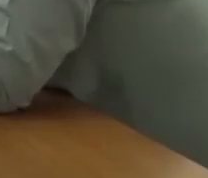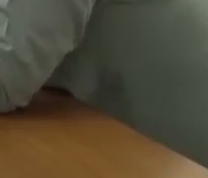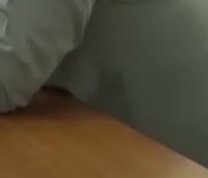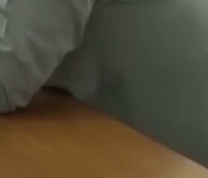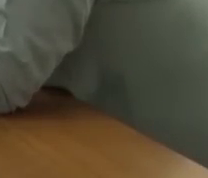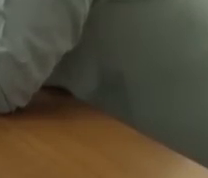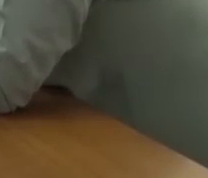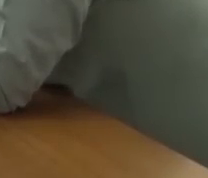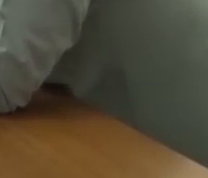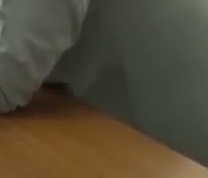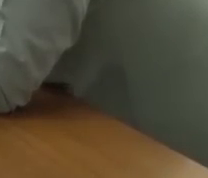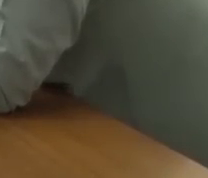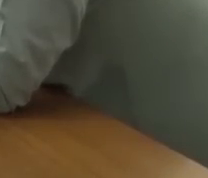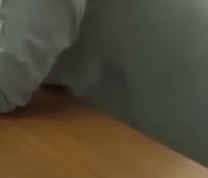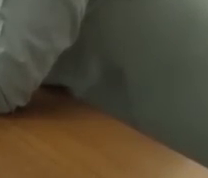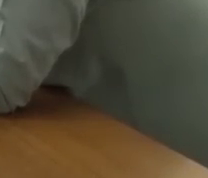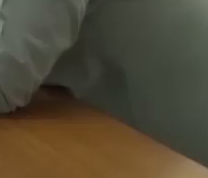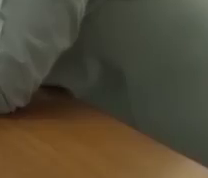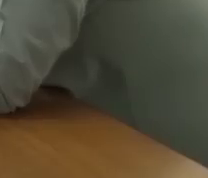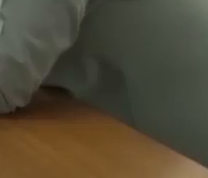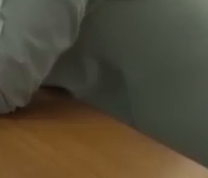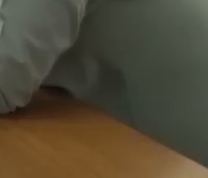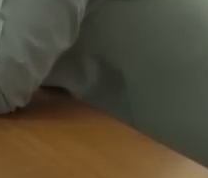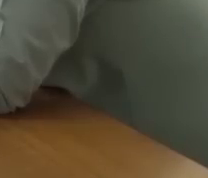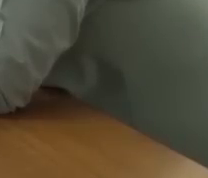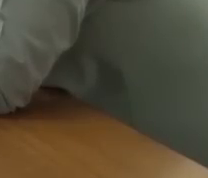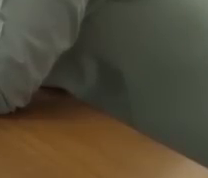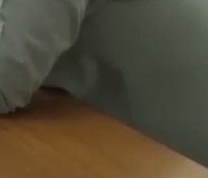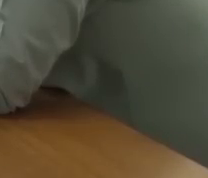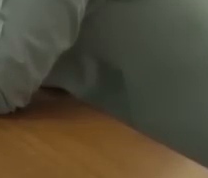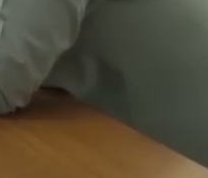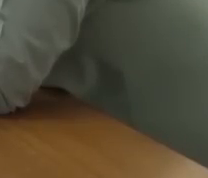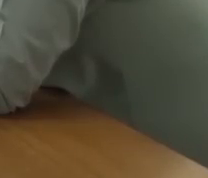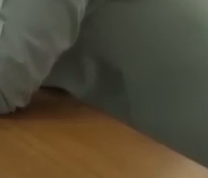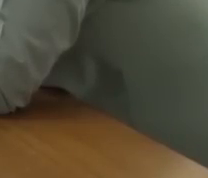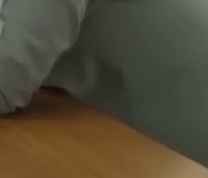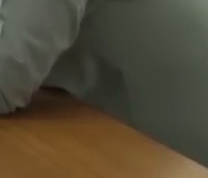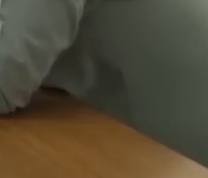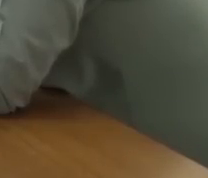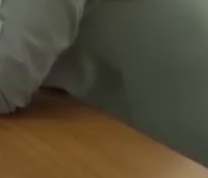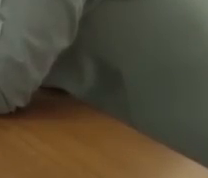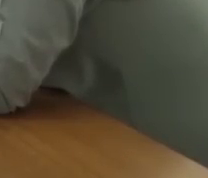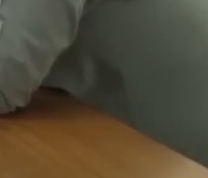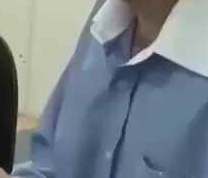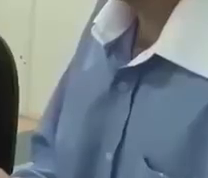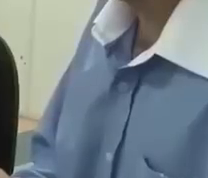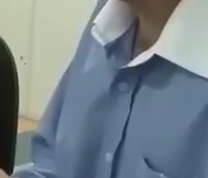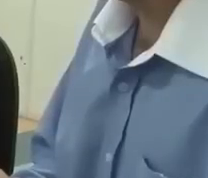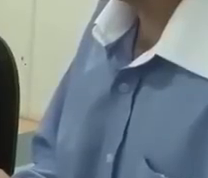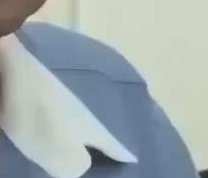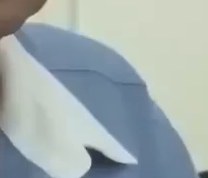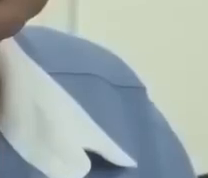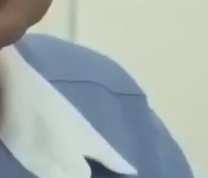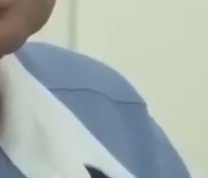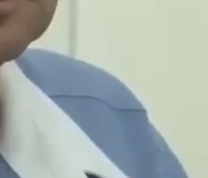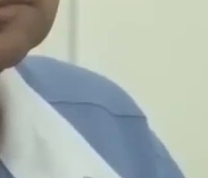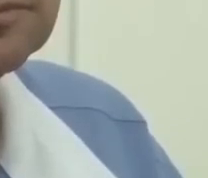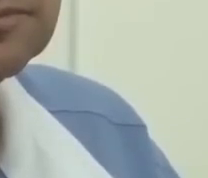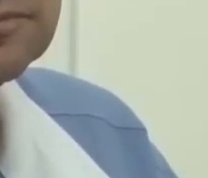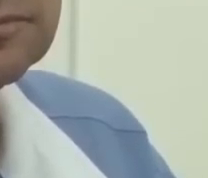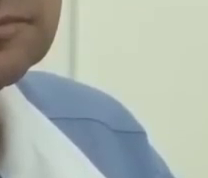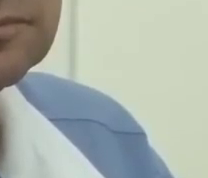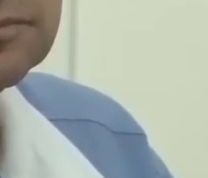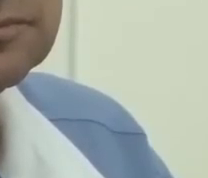de comissões acontecem sempre às terças e quintas-feiras, no período da manhã e início da tarde. Elas são abertas ao